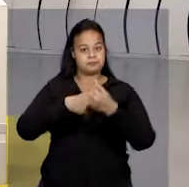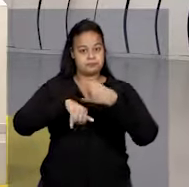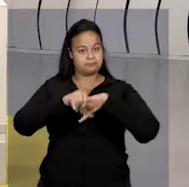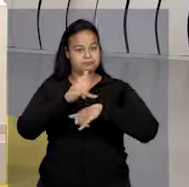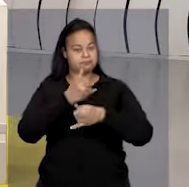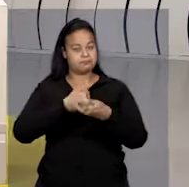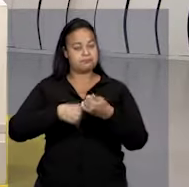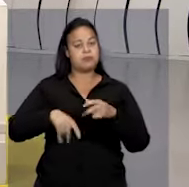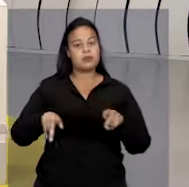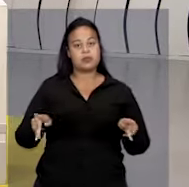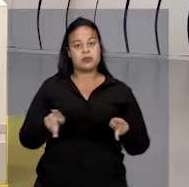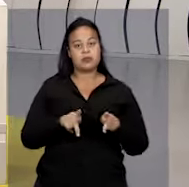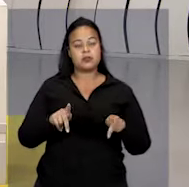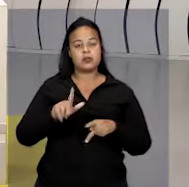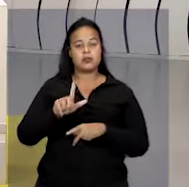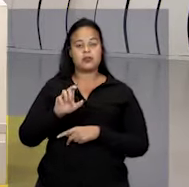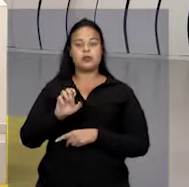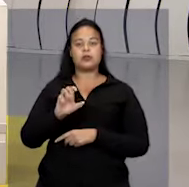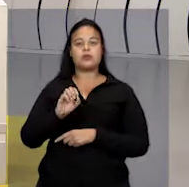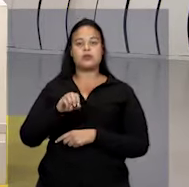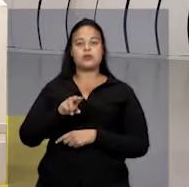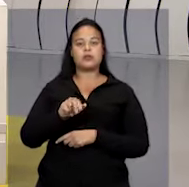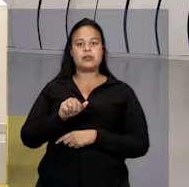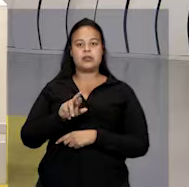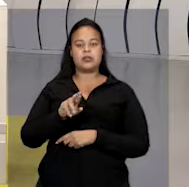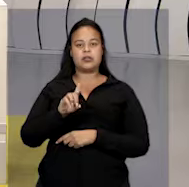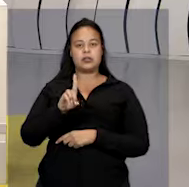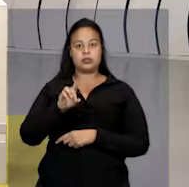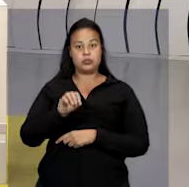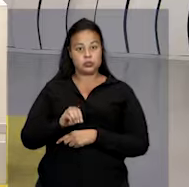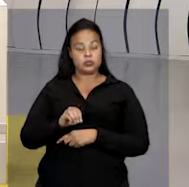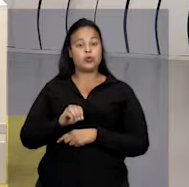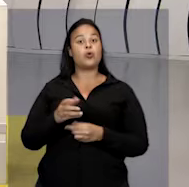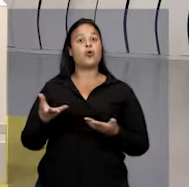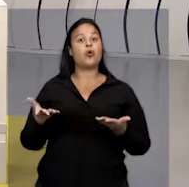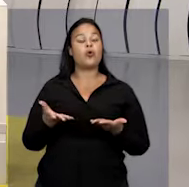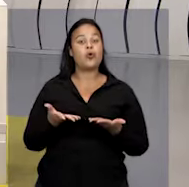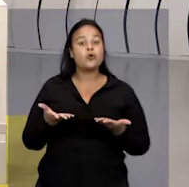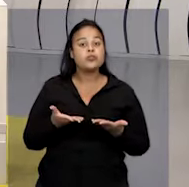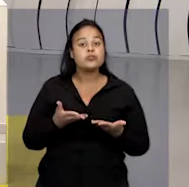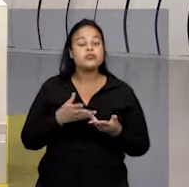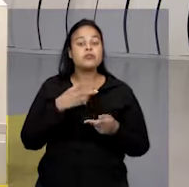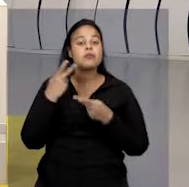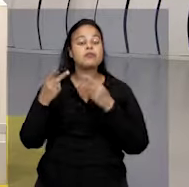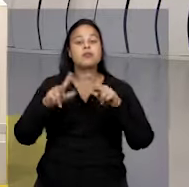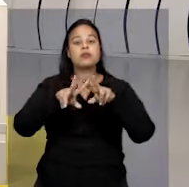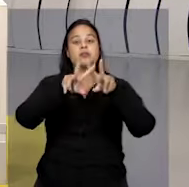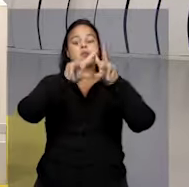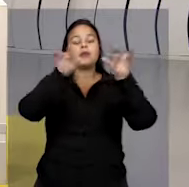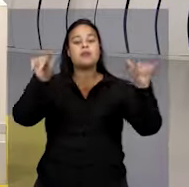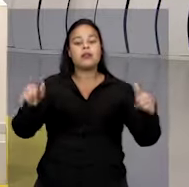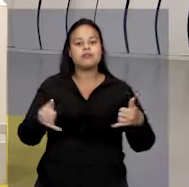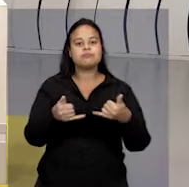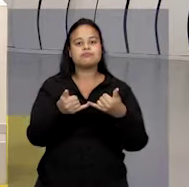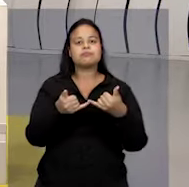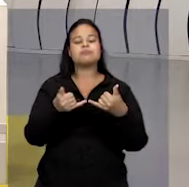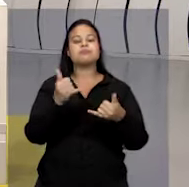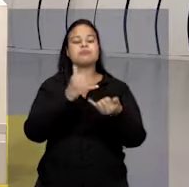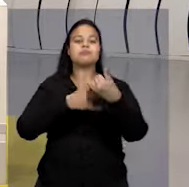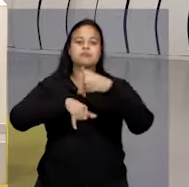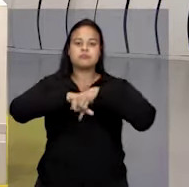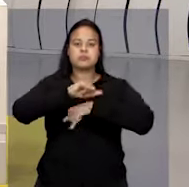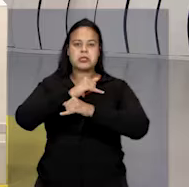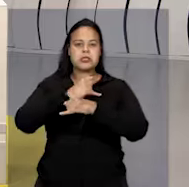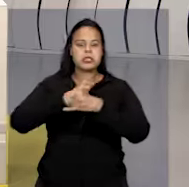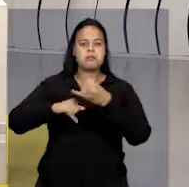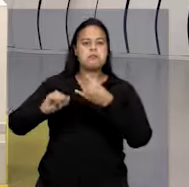o professor Leonardo Medeiros e hoje nós vamos falar um pouco sobre ligações químicas, sobre